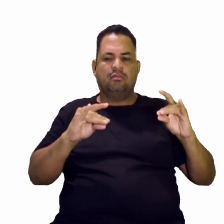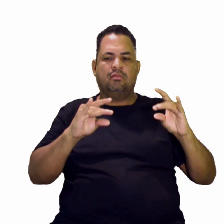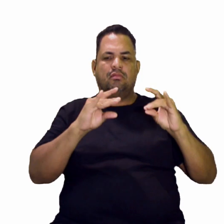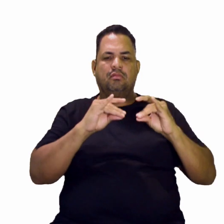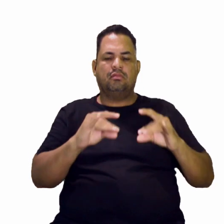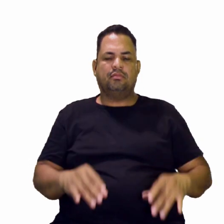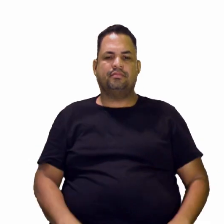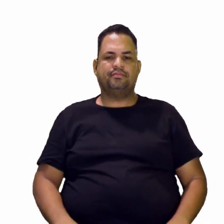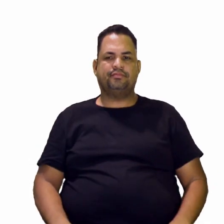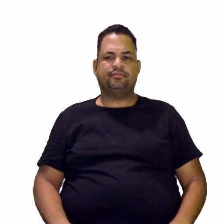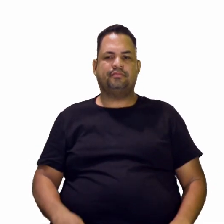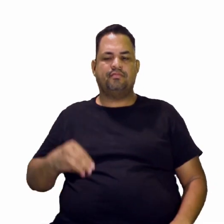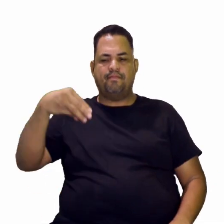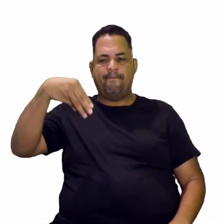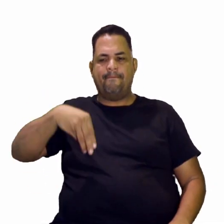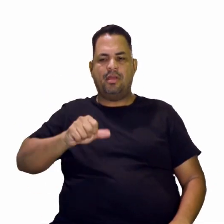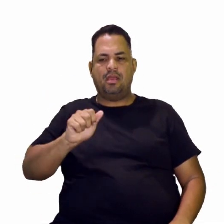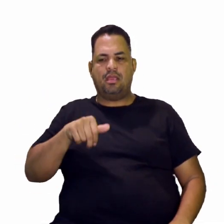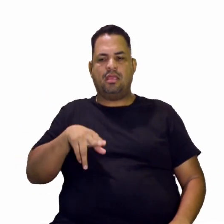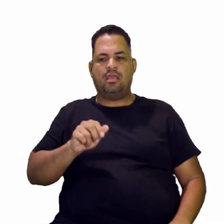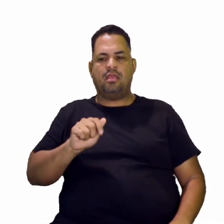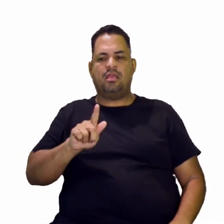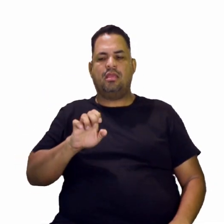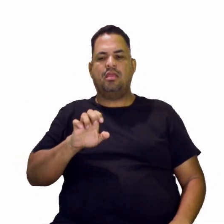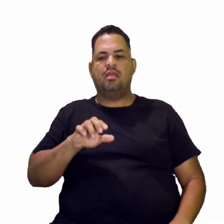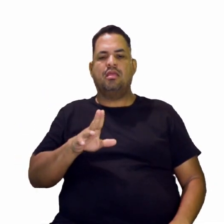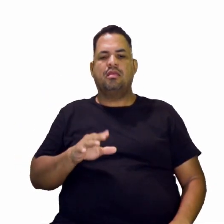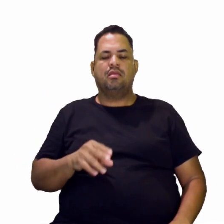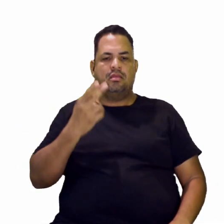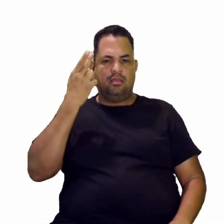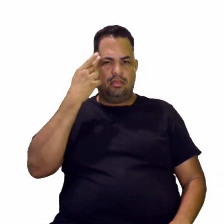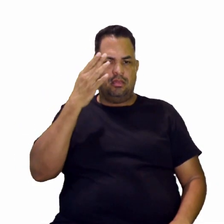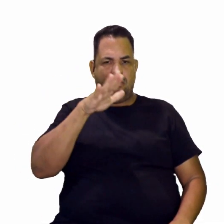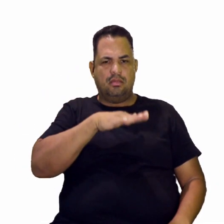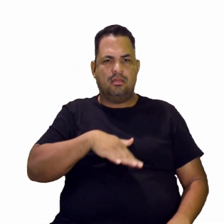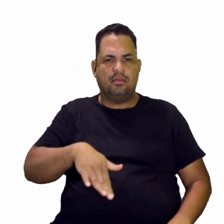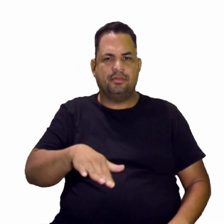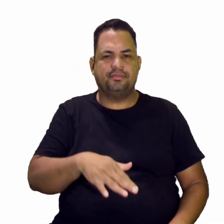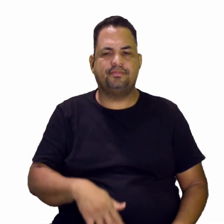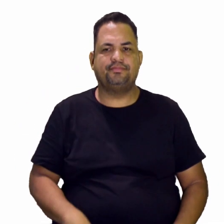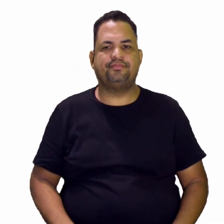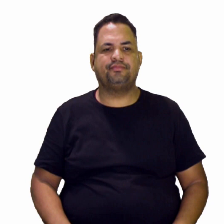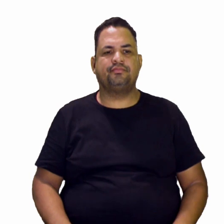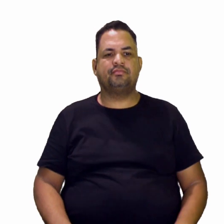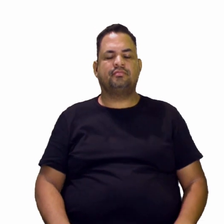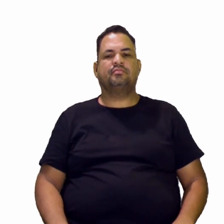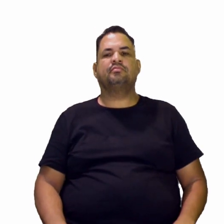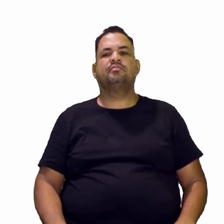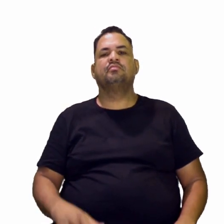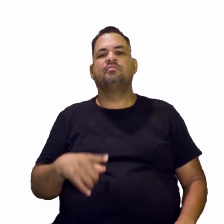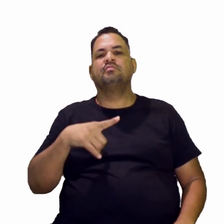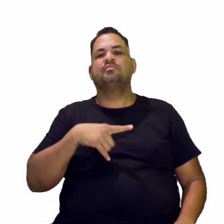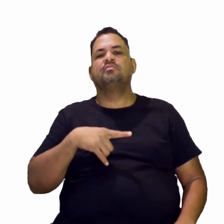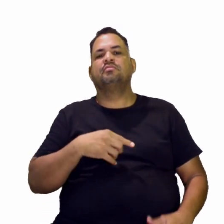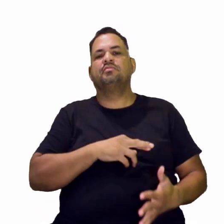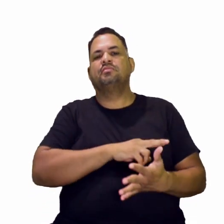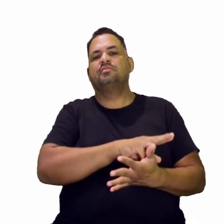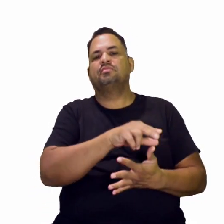nesse mangue, tá bom? Então é um habitat natural. Muitas espécies